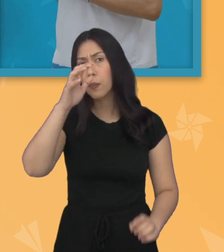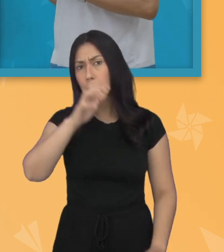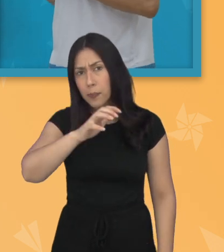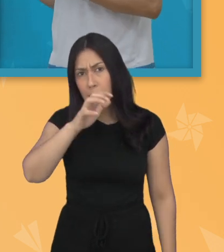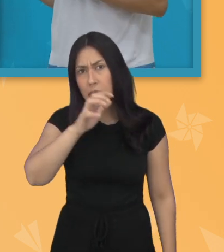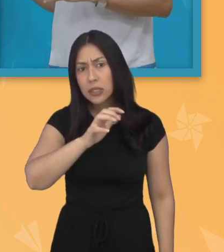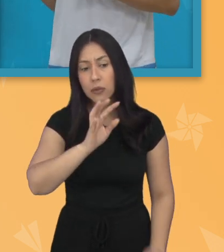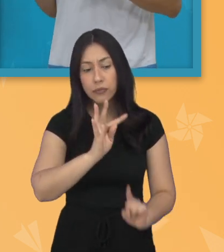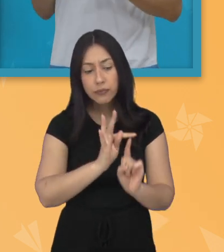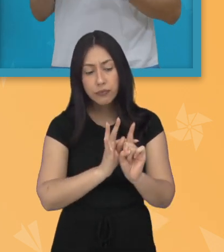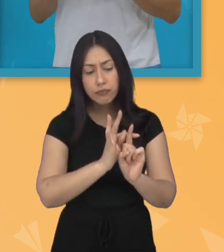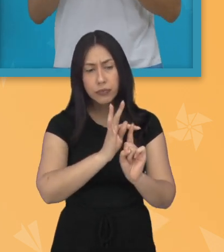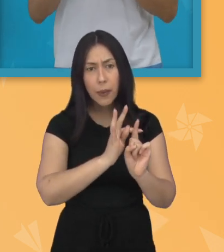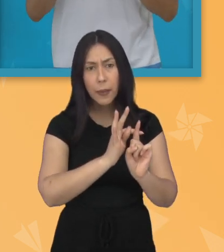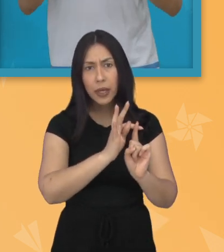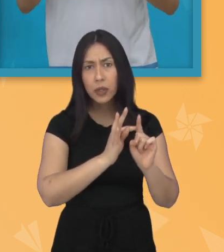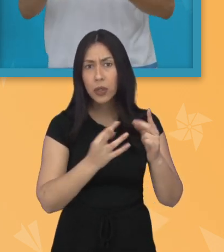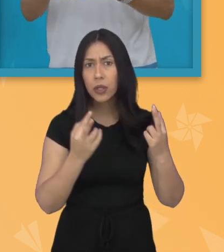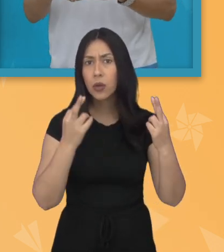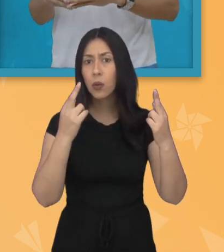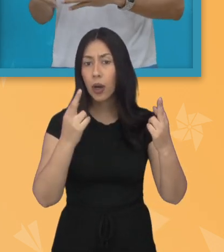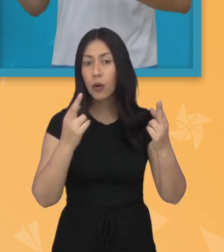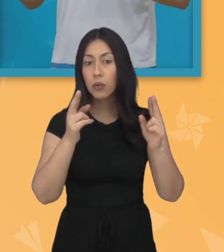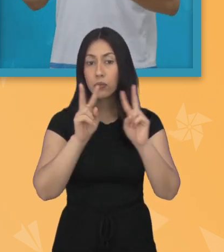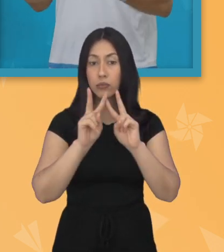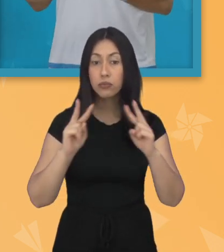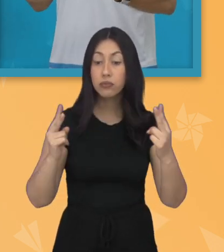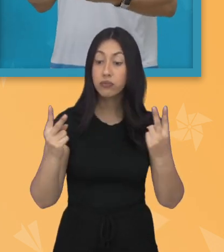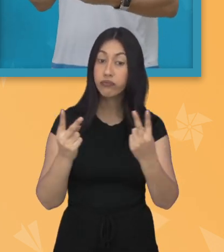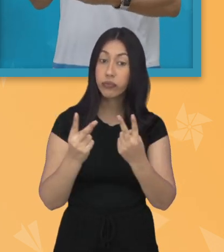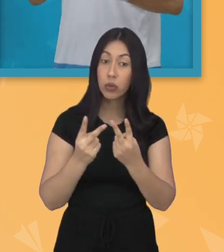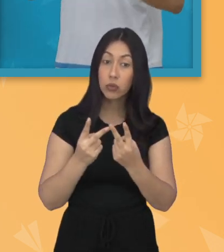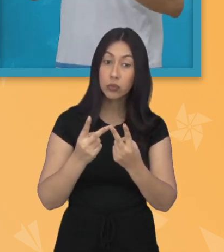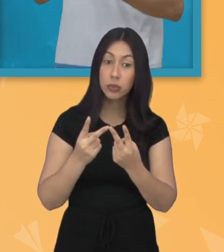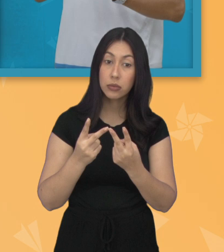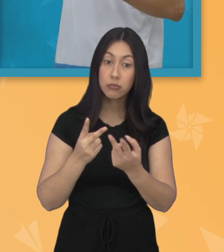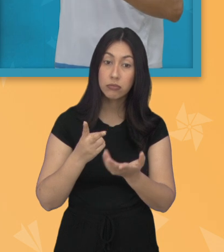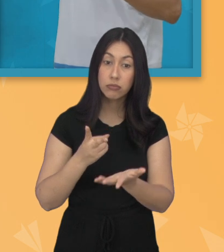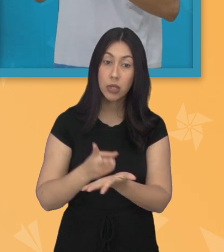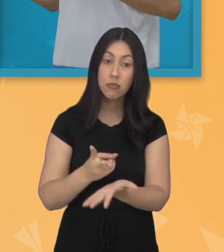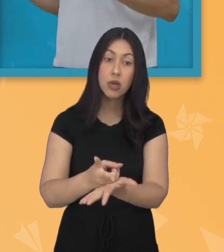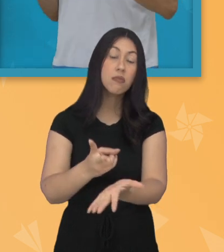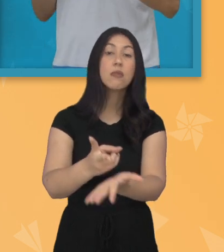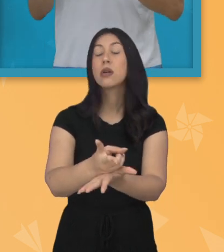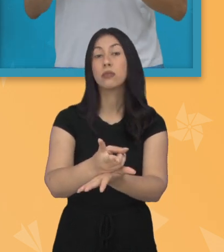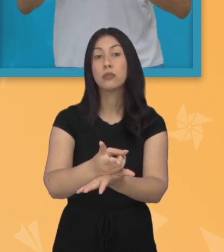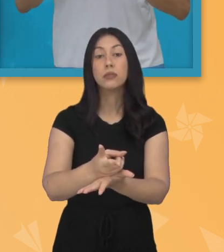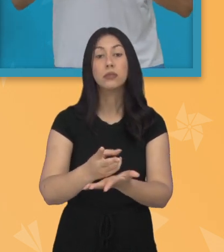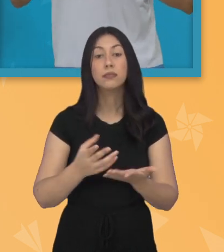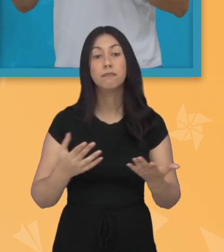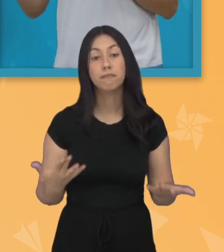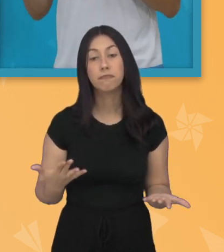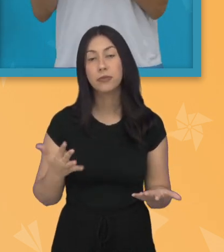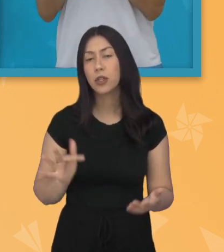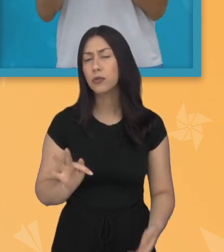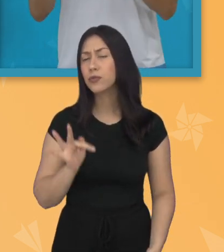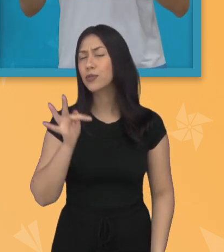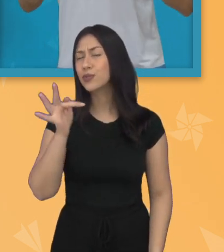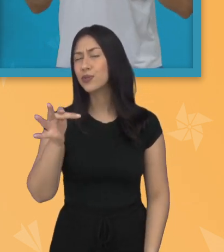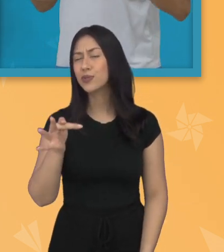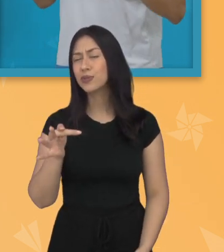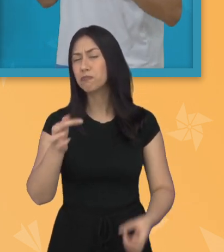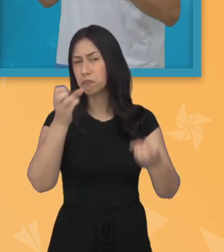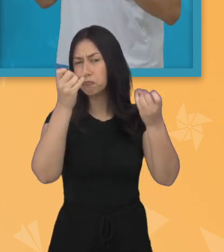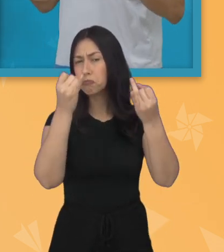temperatura, seus volumes mantêm-se em proporções fixas. A lei de Gay-Lussac a gente vai ver realmente um pouco mais para frente, porque